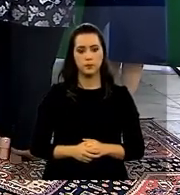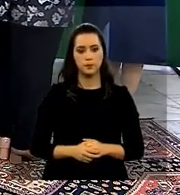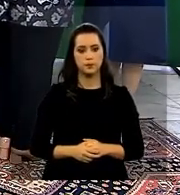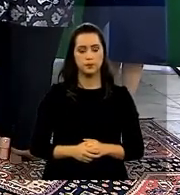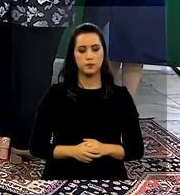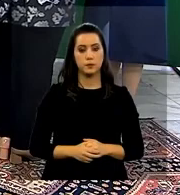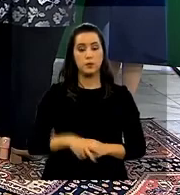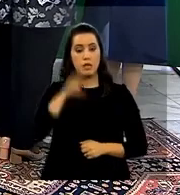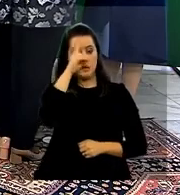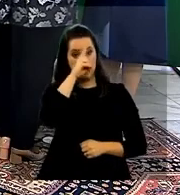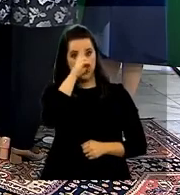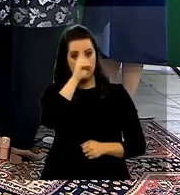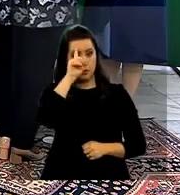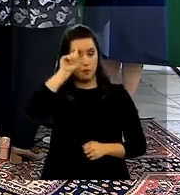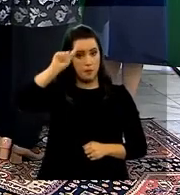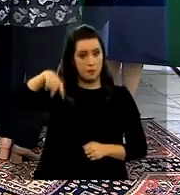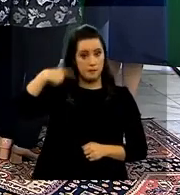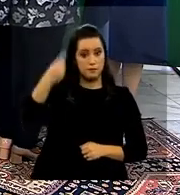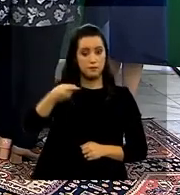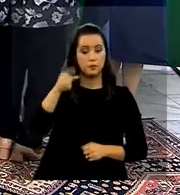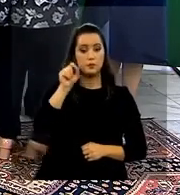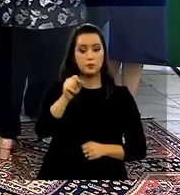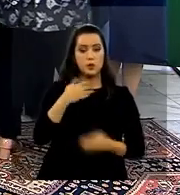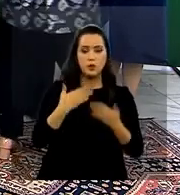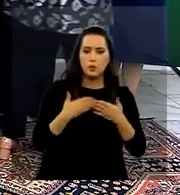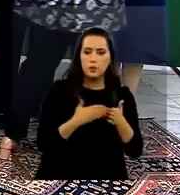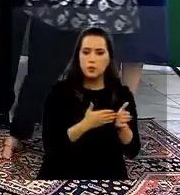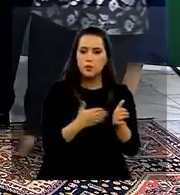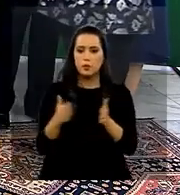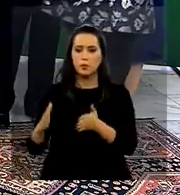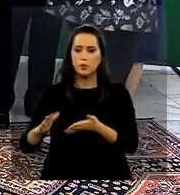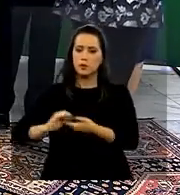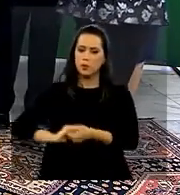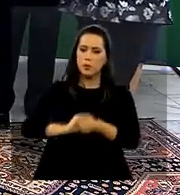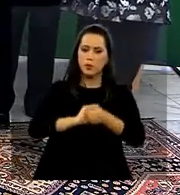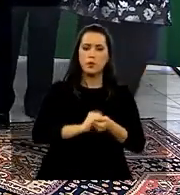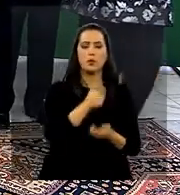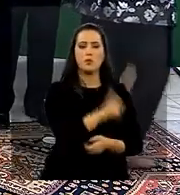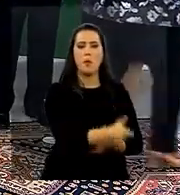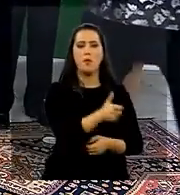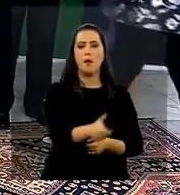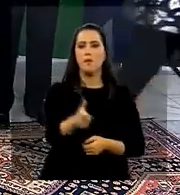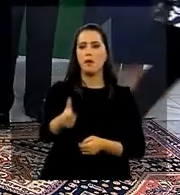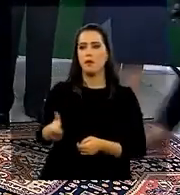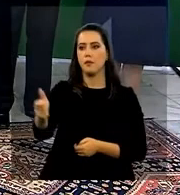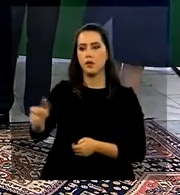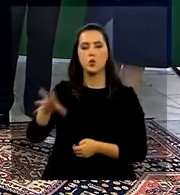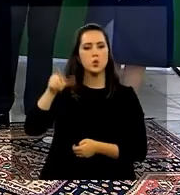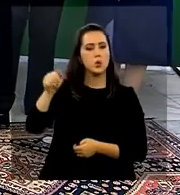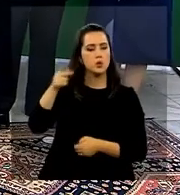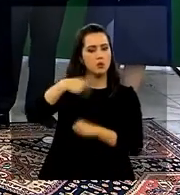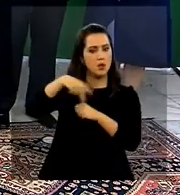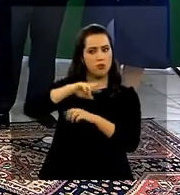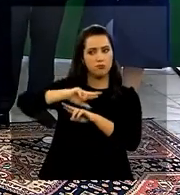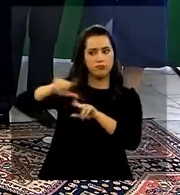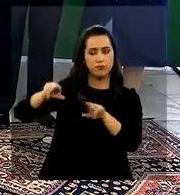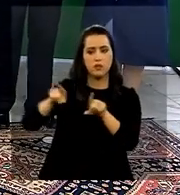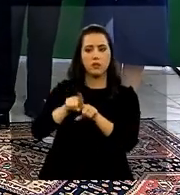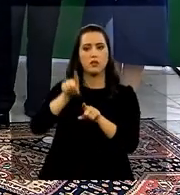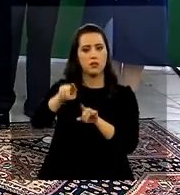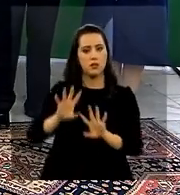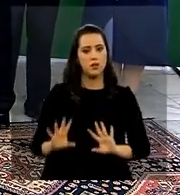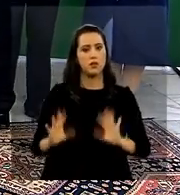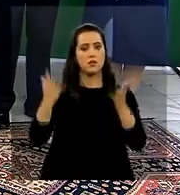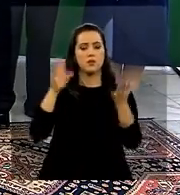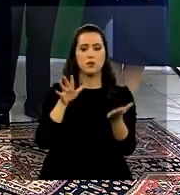Lembrando, né, Paulo, que depois desse momento em que eles recebem os cumprimentos, né, dos estrangeiros, eles têm a Senhora cerimônia de Marta posse